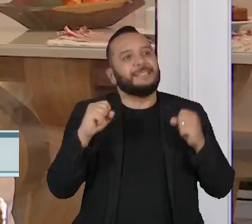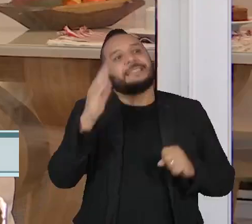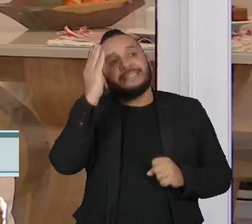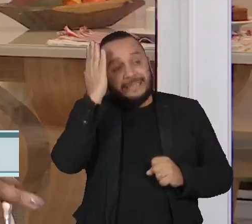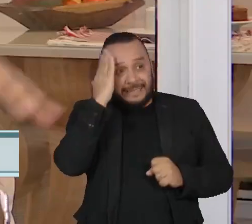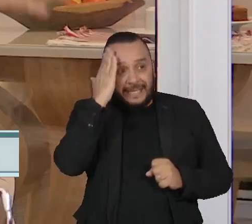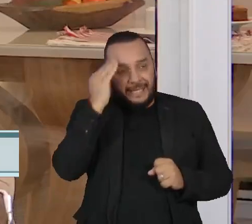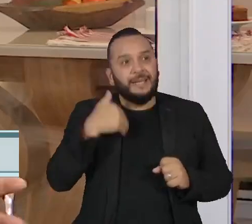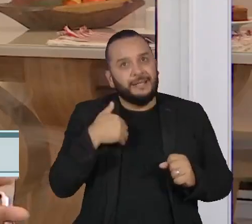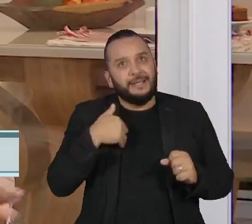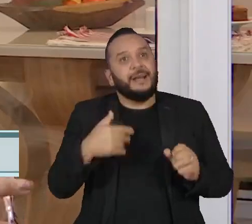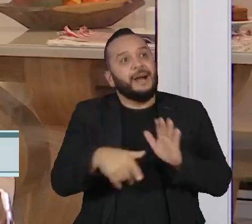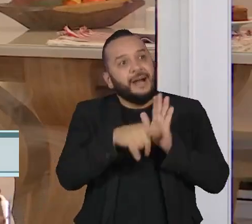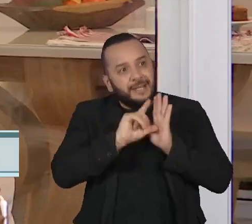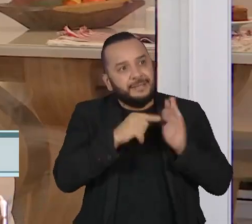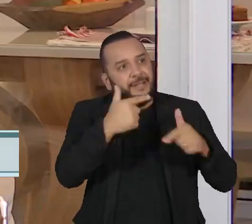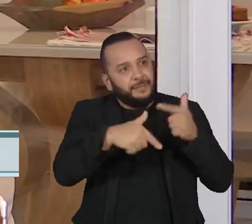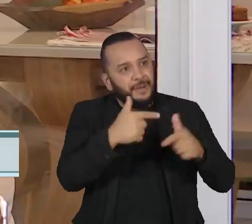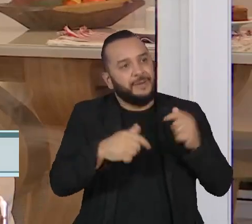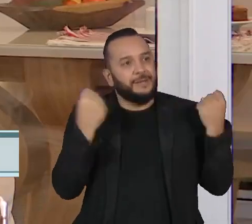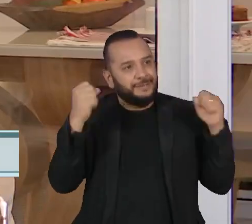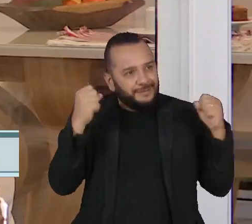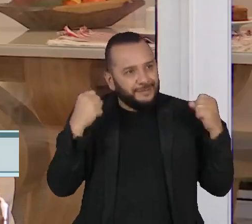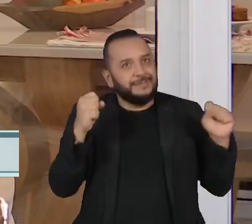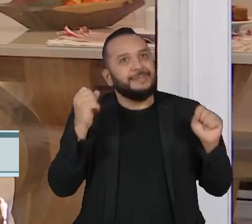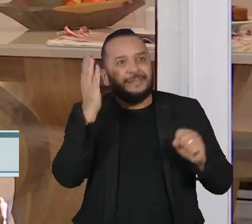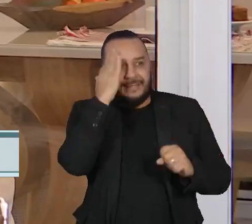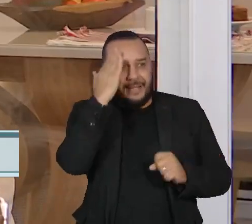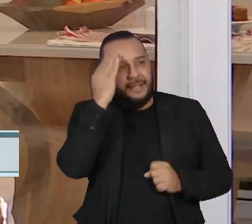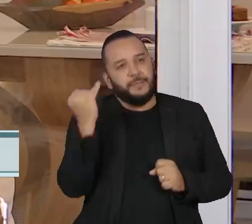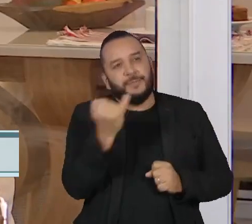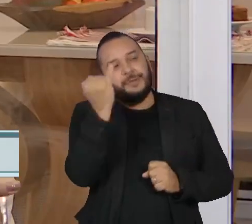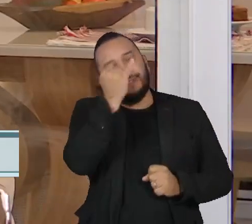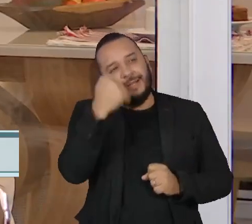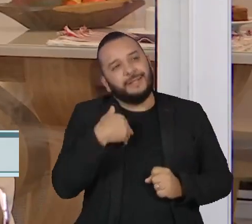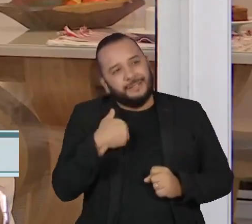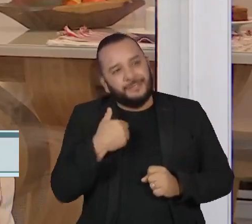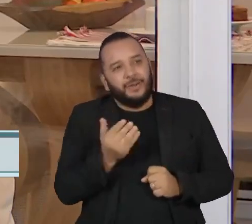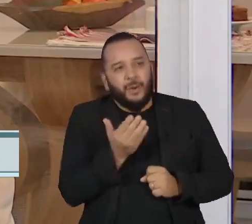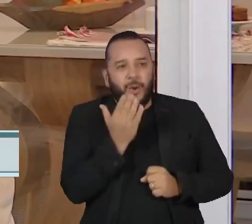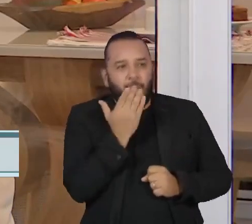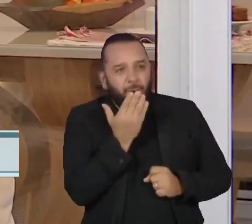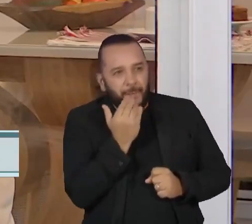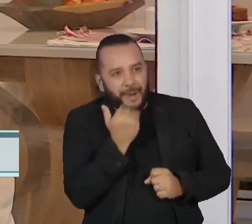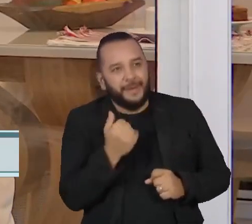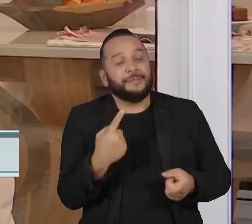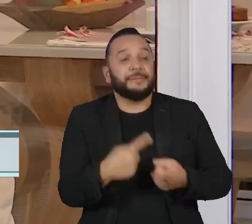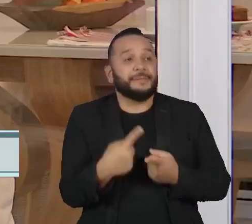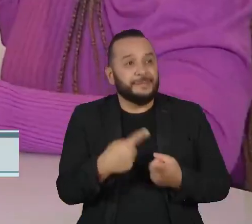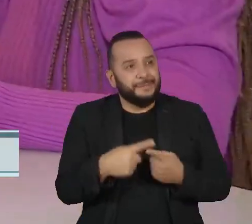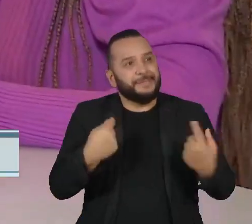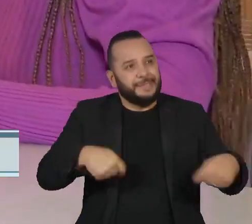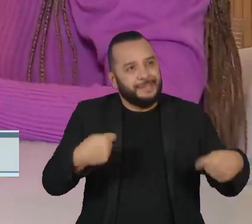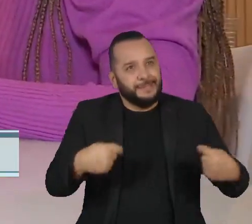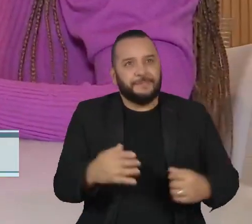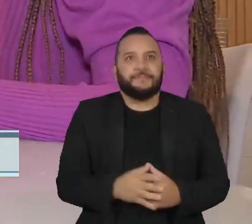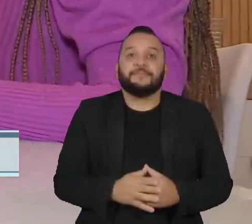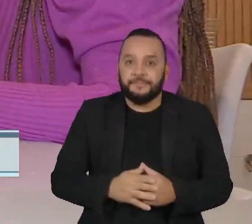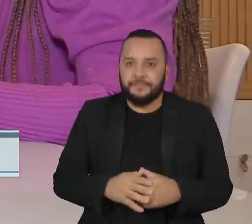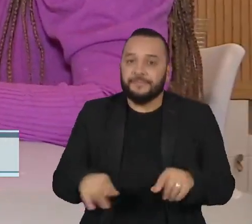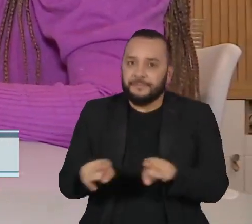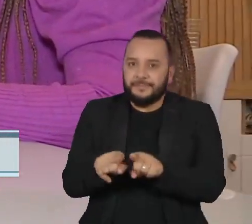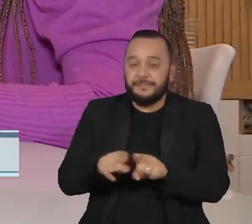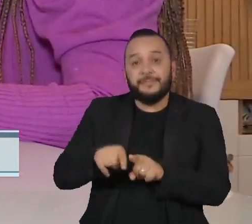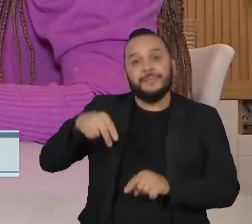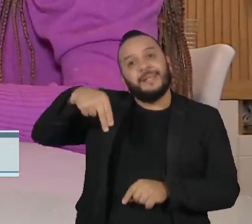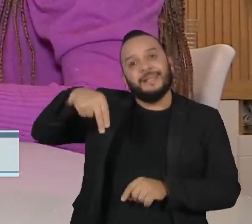antes de começar as funções do dia eu já faço atividade física então eu como porque eu sei que preciso a chegada de Nina